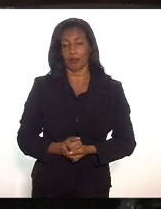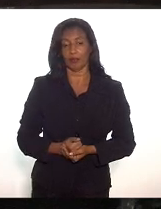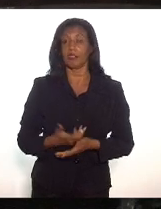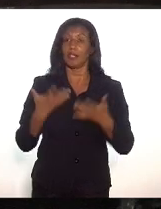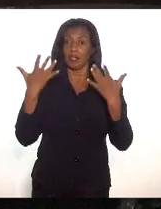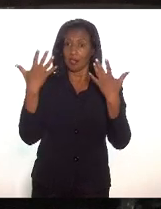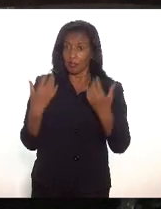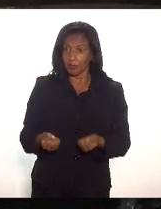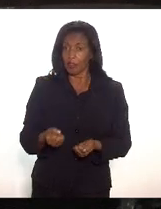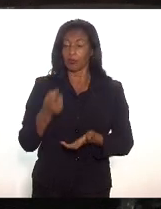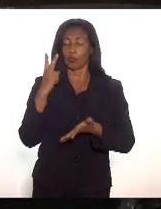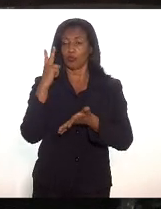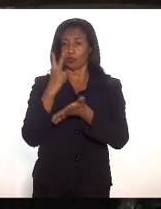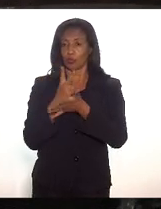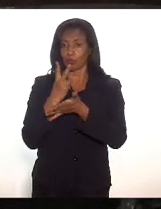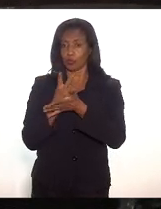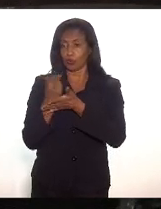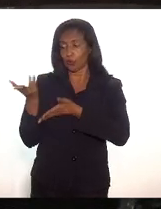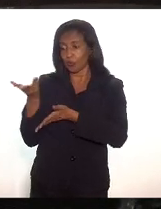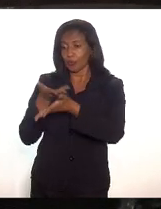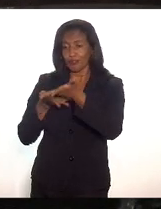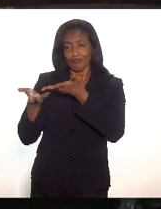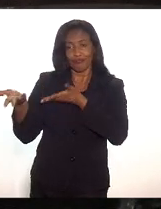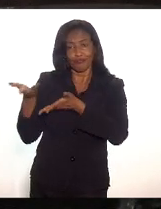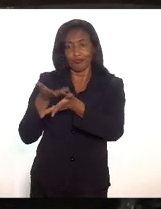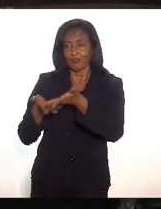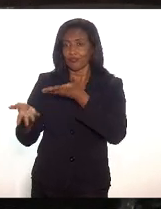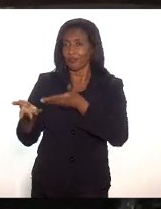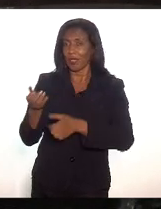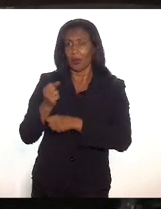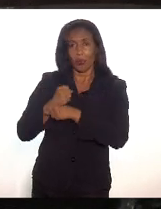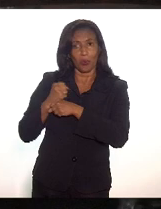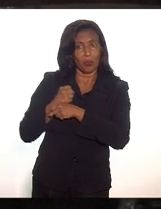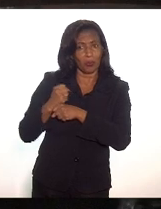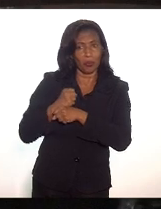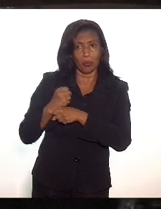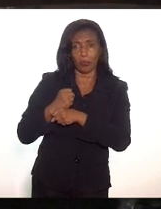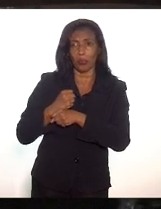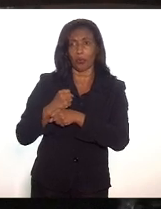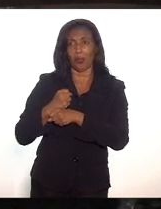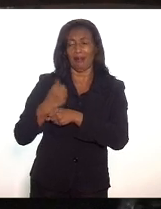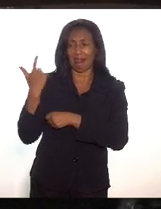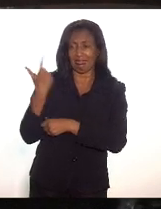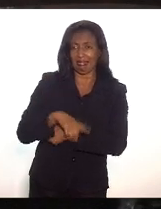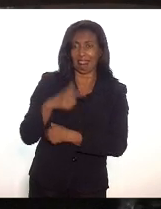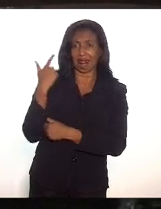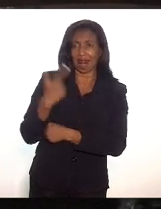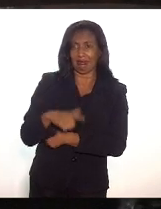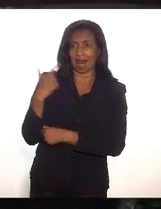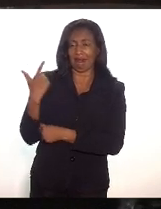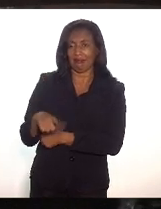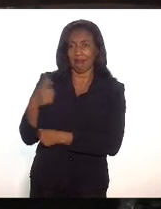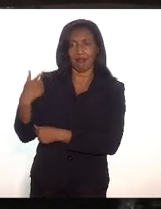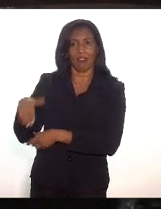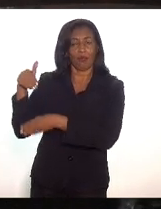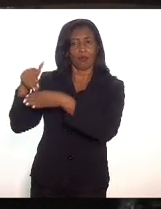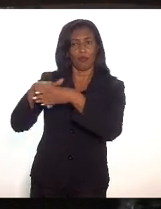ainda conviver por muitas e muitas votações. Eu, por exemplo,